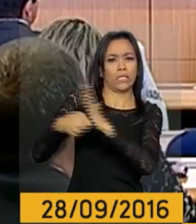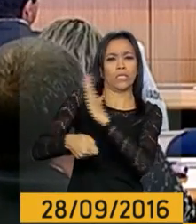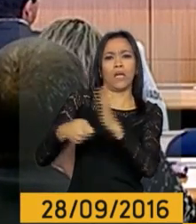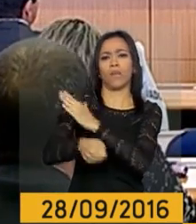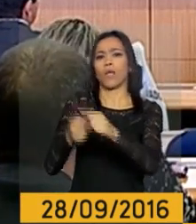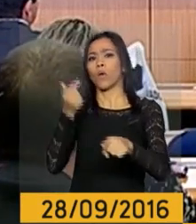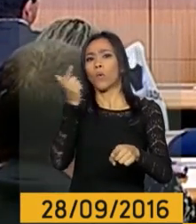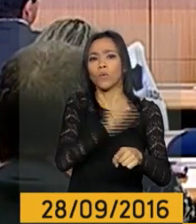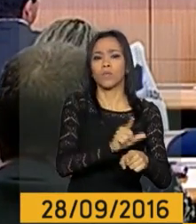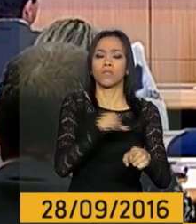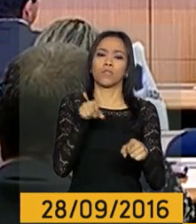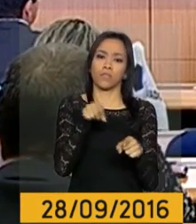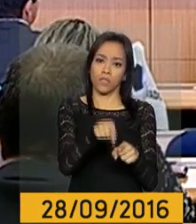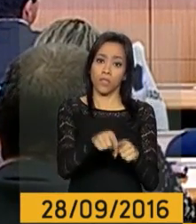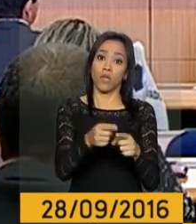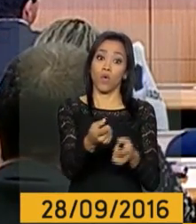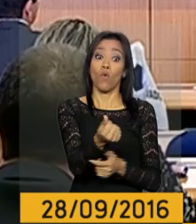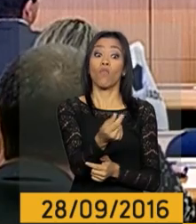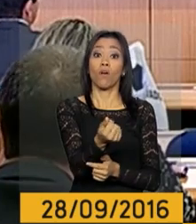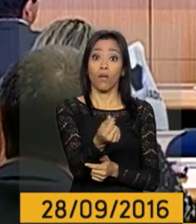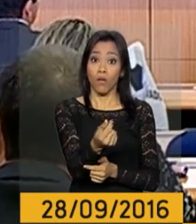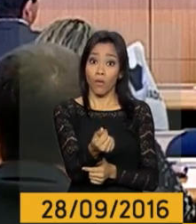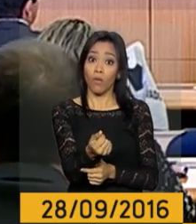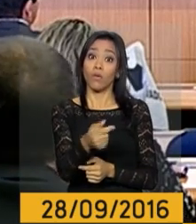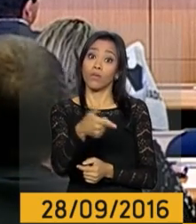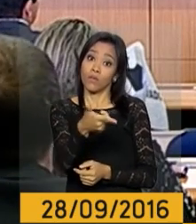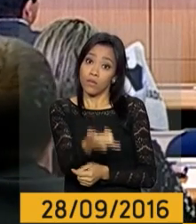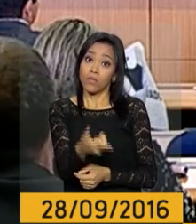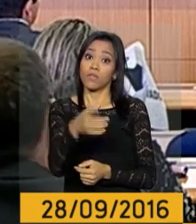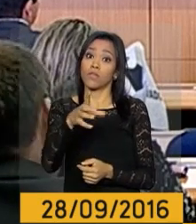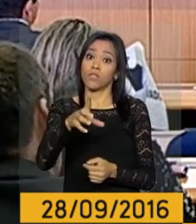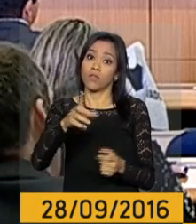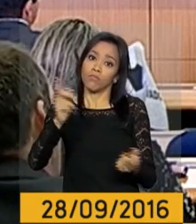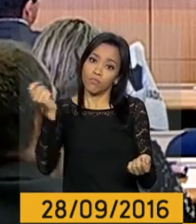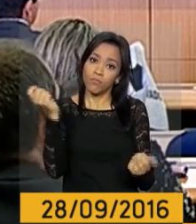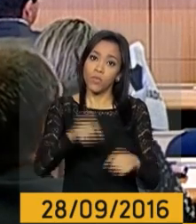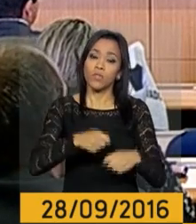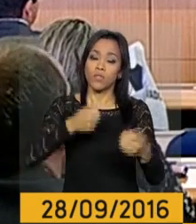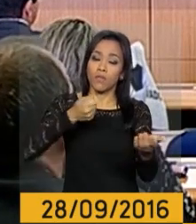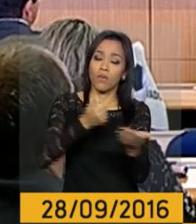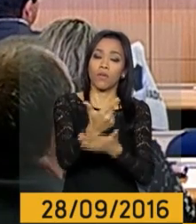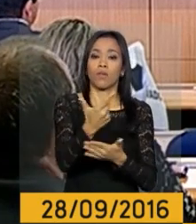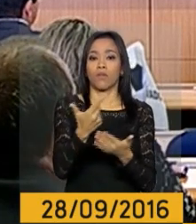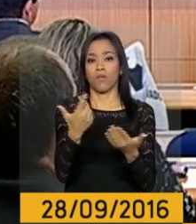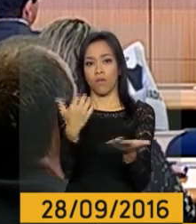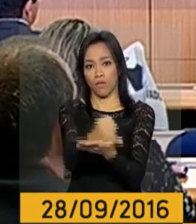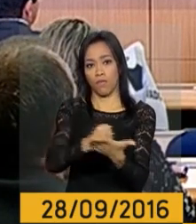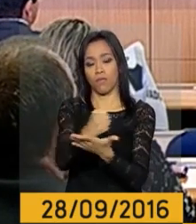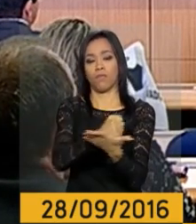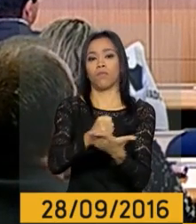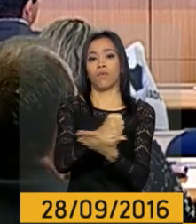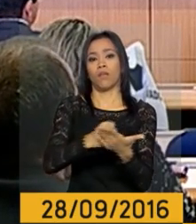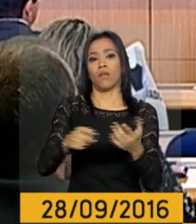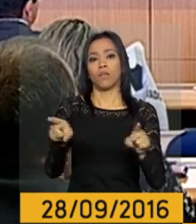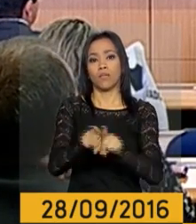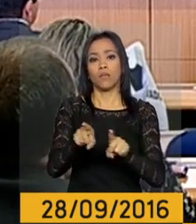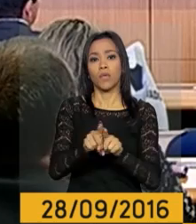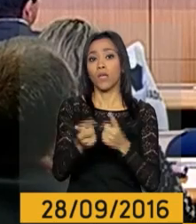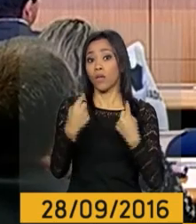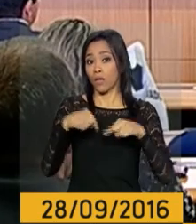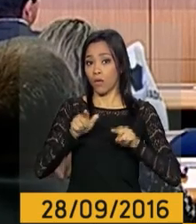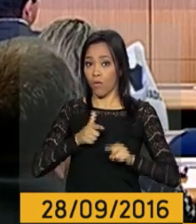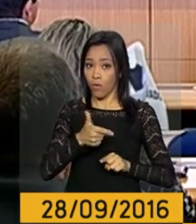com que o preço do produto fosse é viável de ser adotado a programação de incorporação